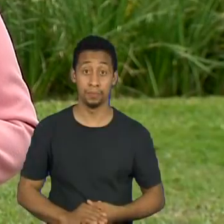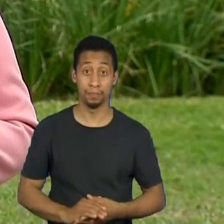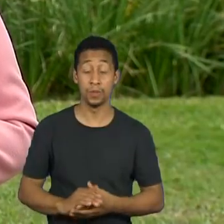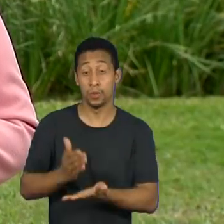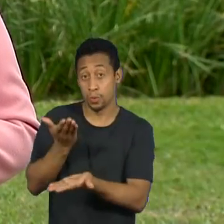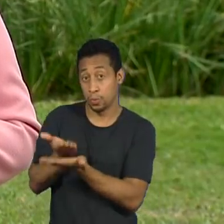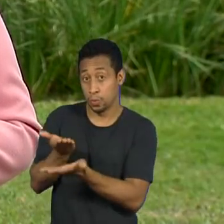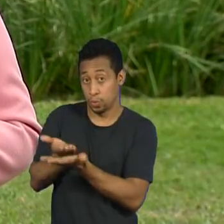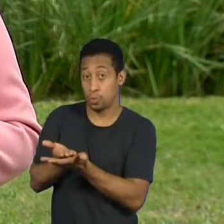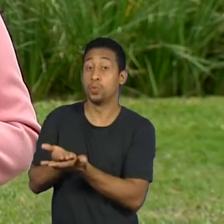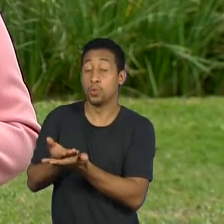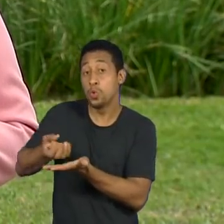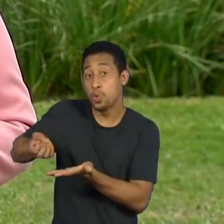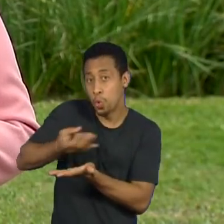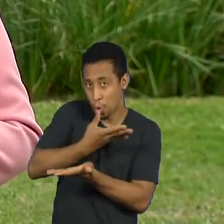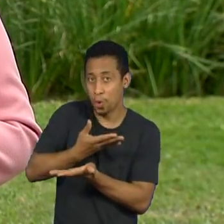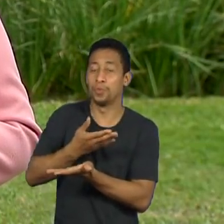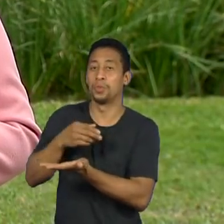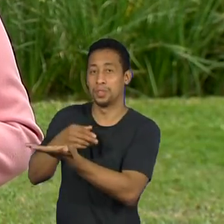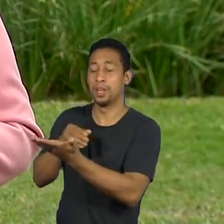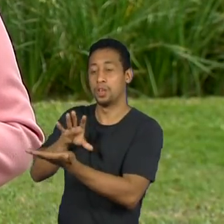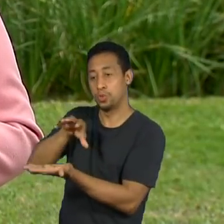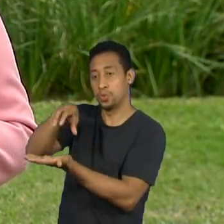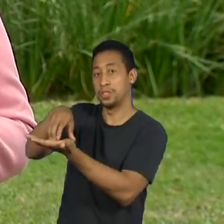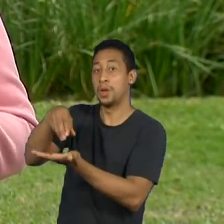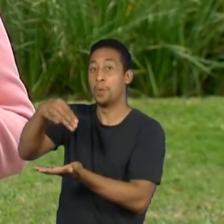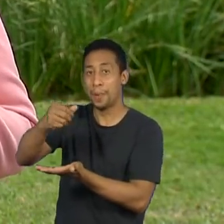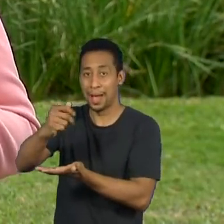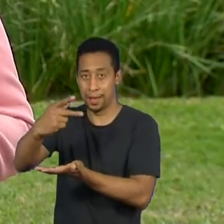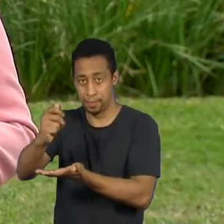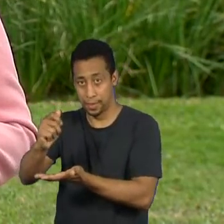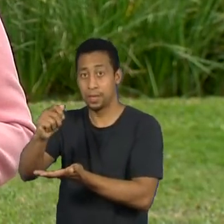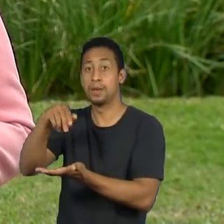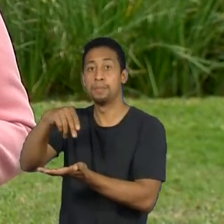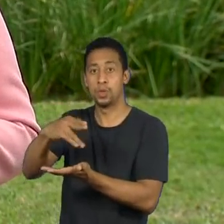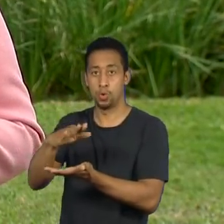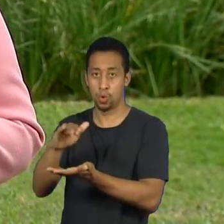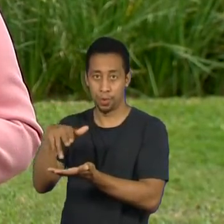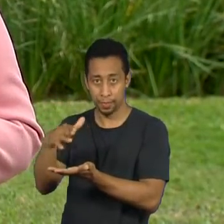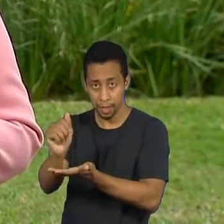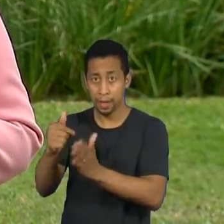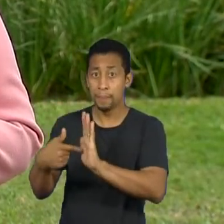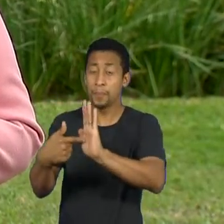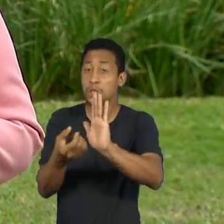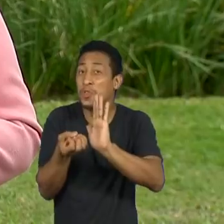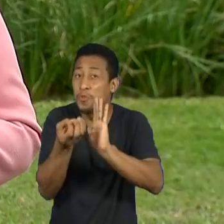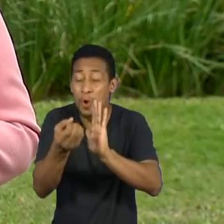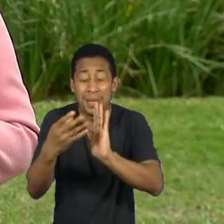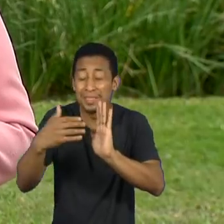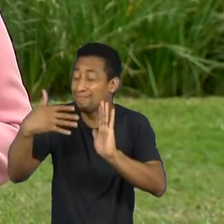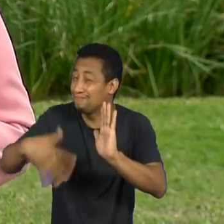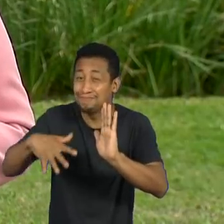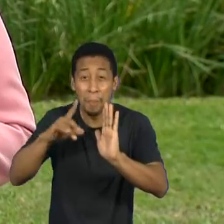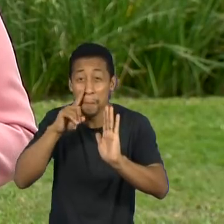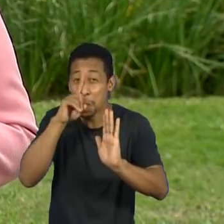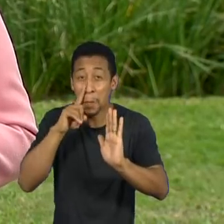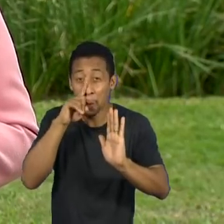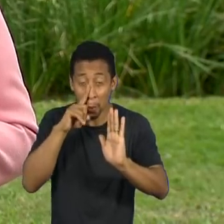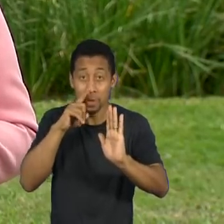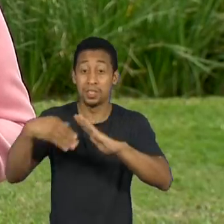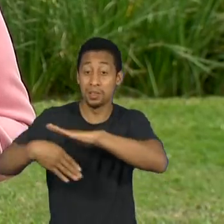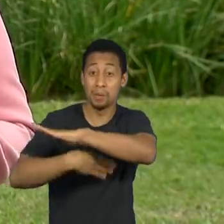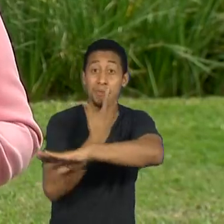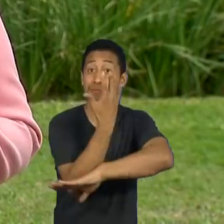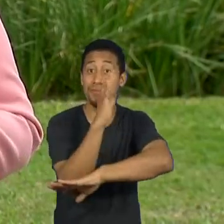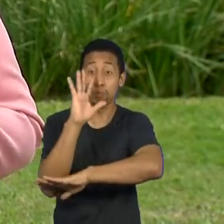Estudo recente da organização MAP Biomas revela dados assustadores que comprometem a preservação da biodiversidade